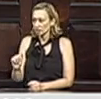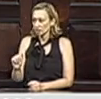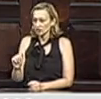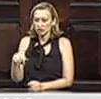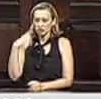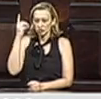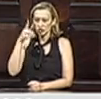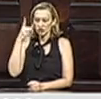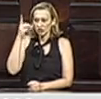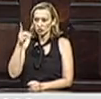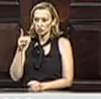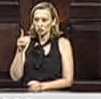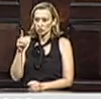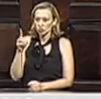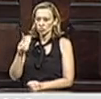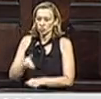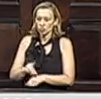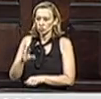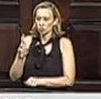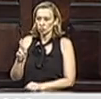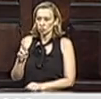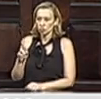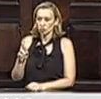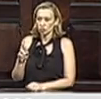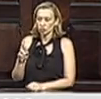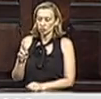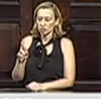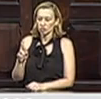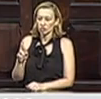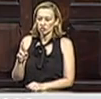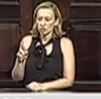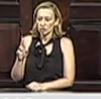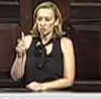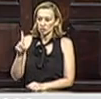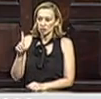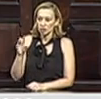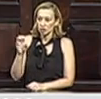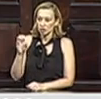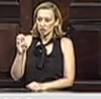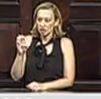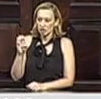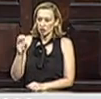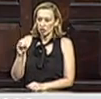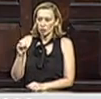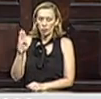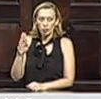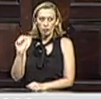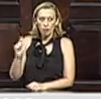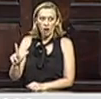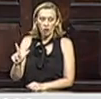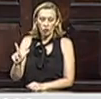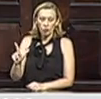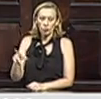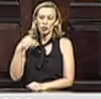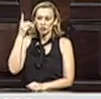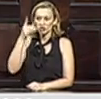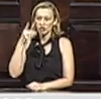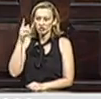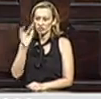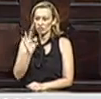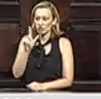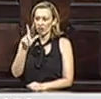Deodalto, deputado enfermeira Rejane, presente vai votar, deputado Fábio Silva,